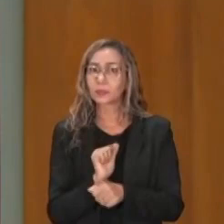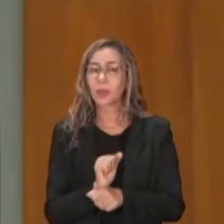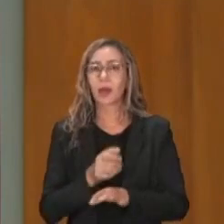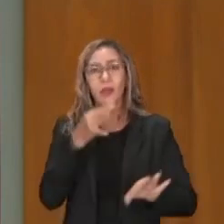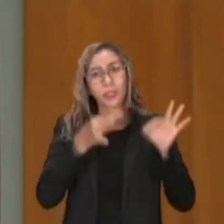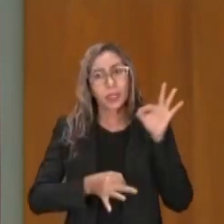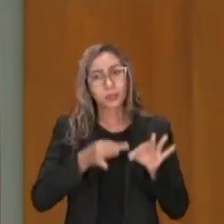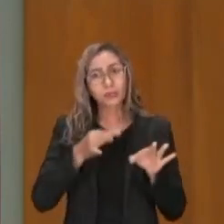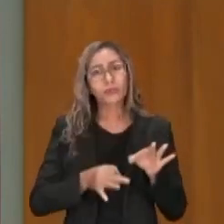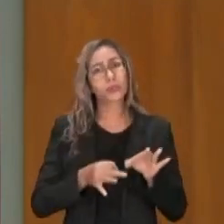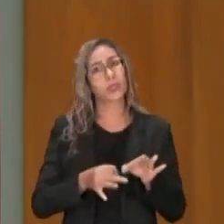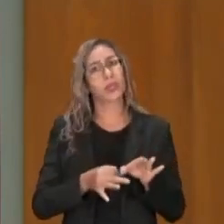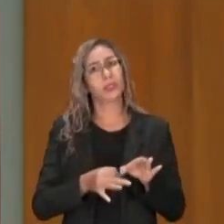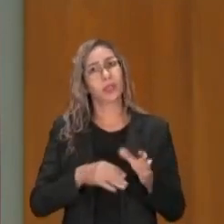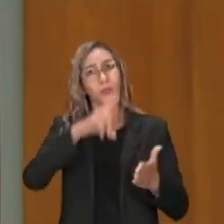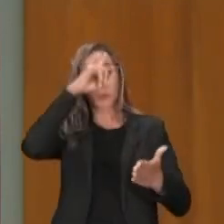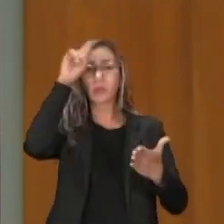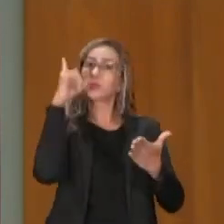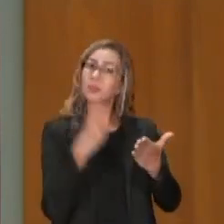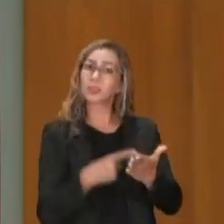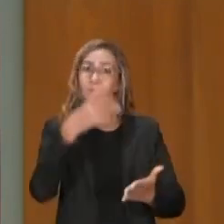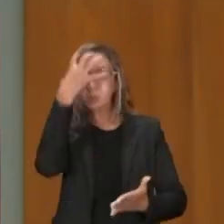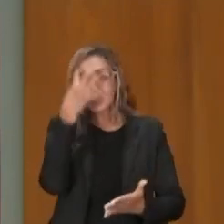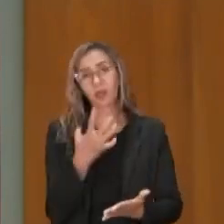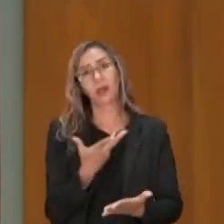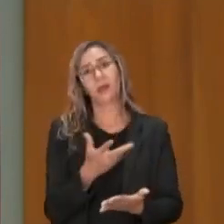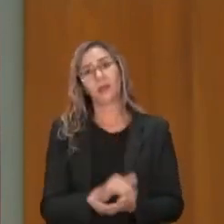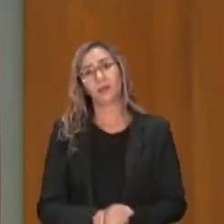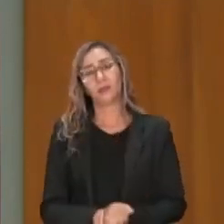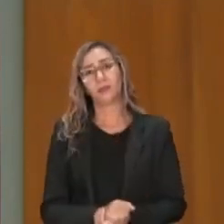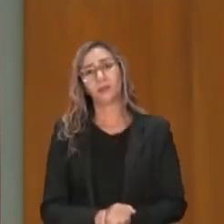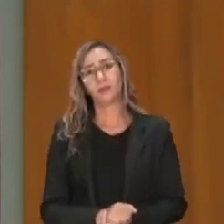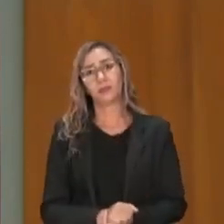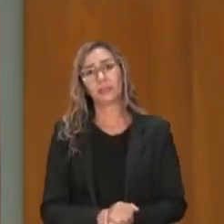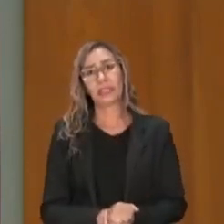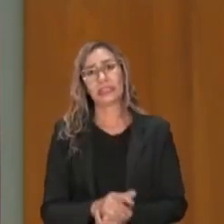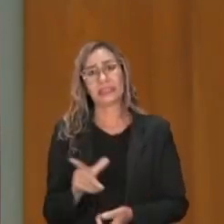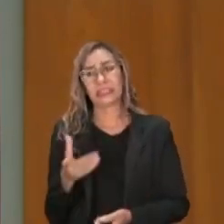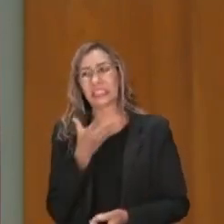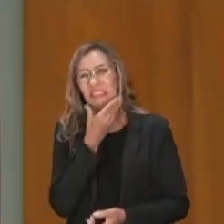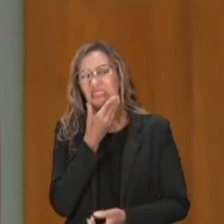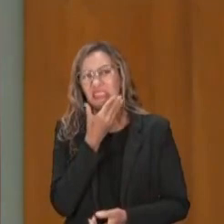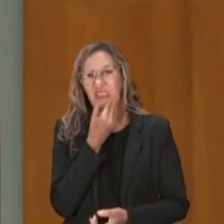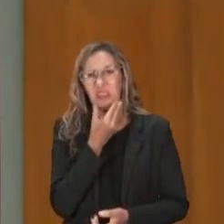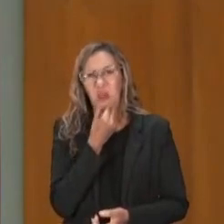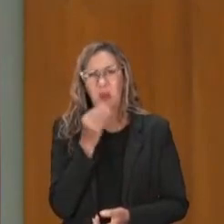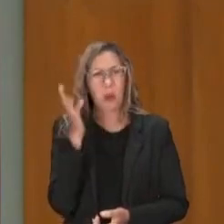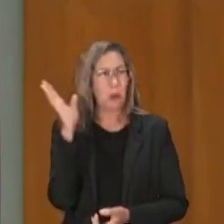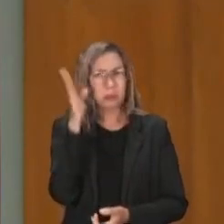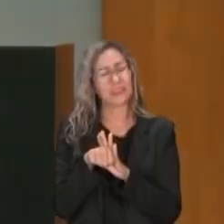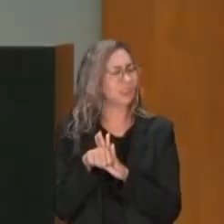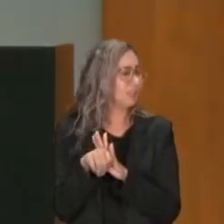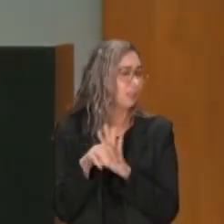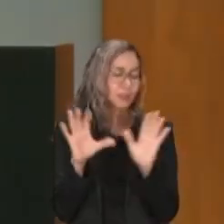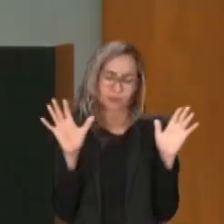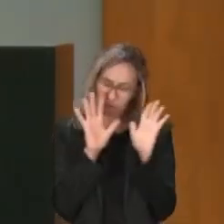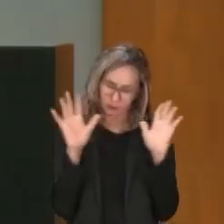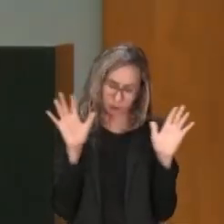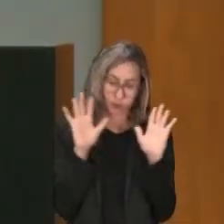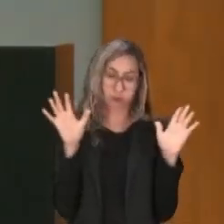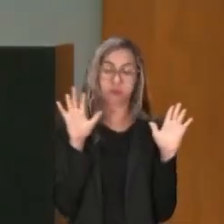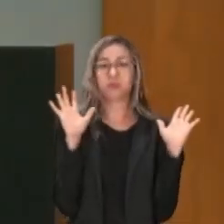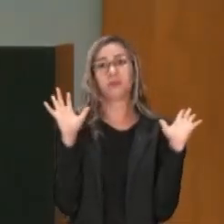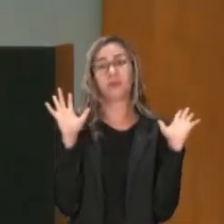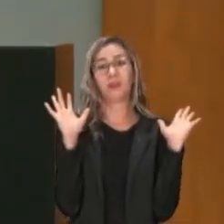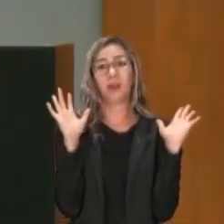justiça realmente faça justiça diante desses monstros que praticam essas atrocidades. Nos meus